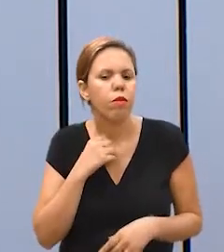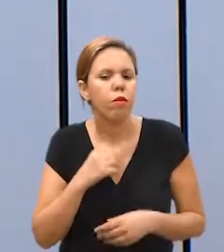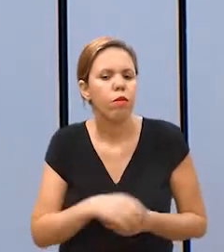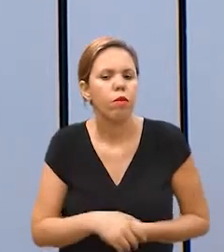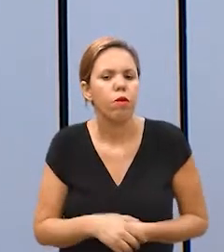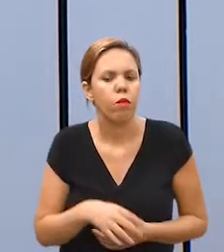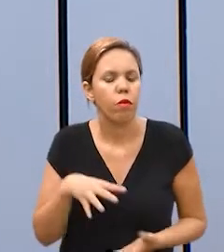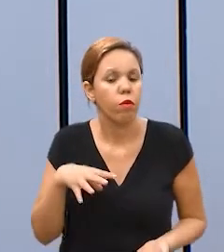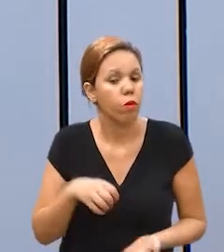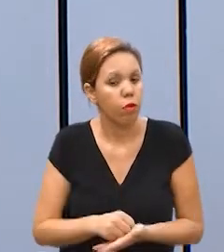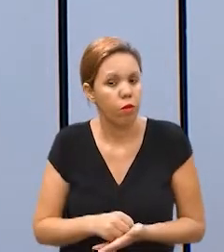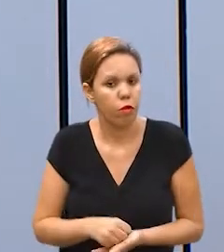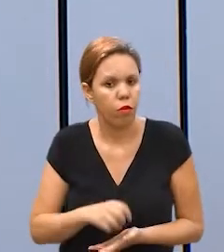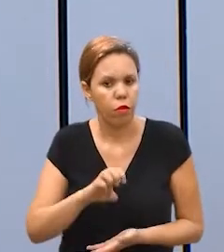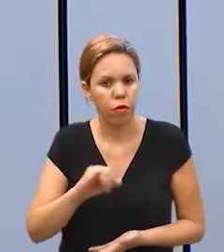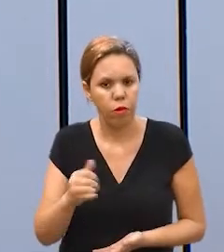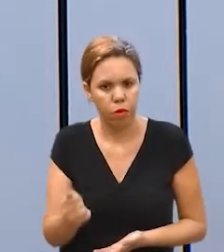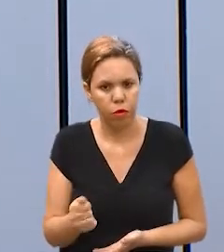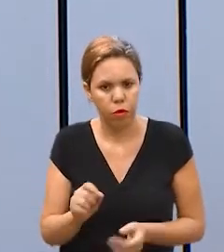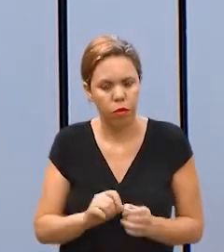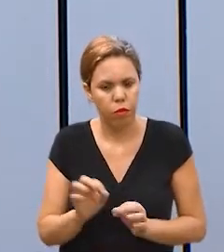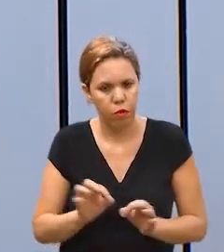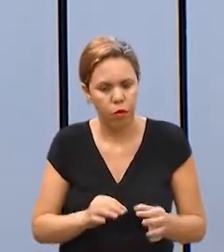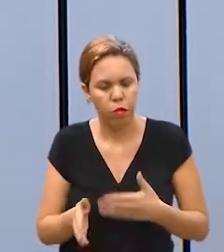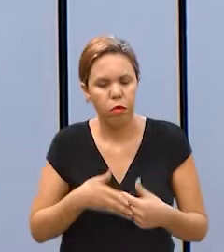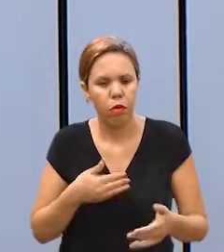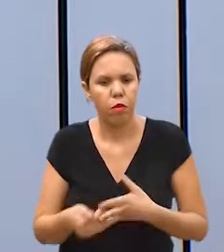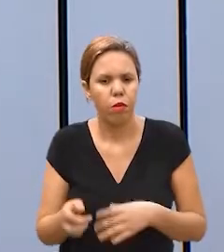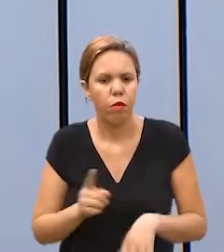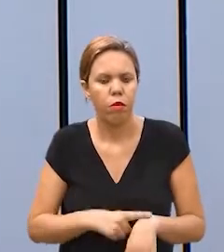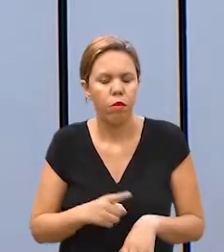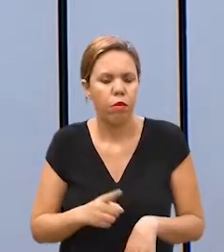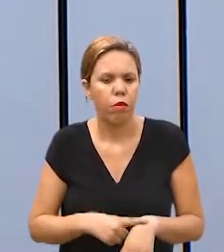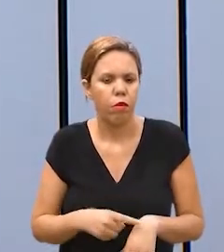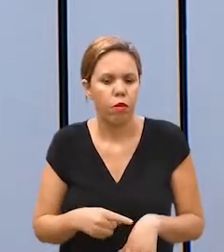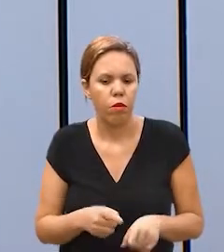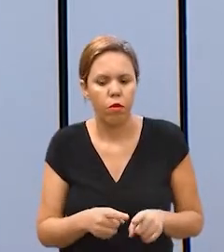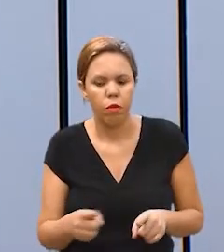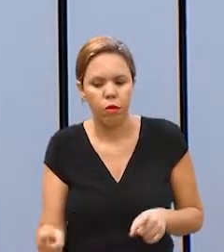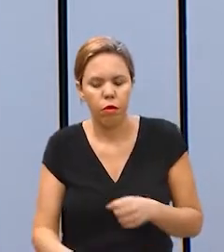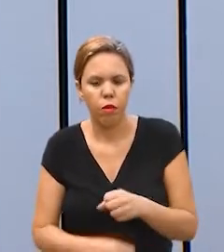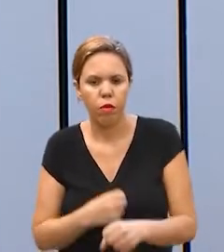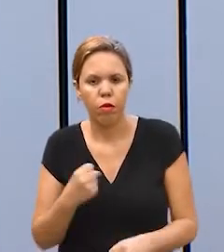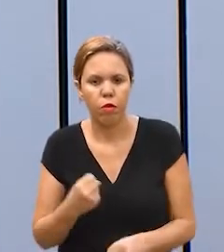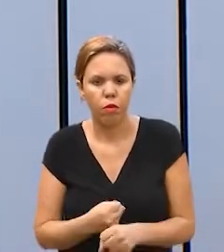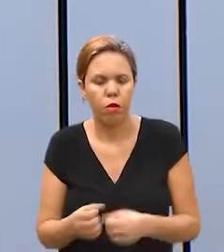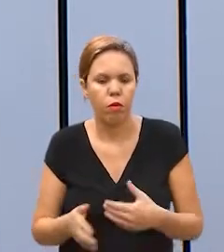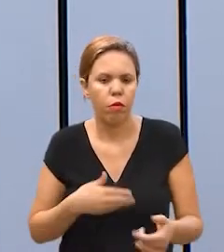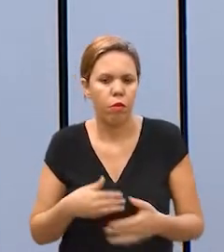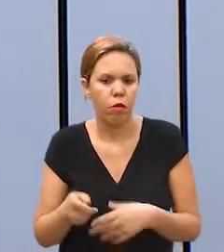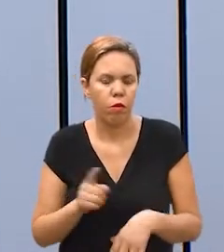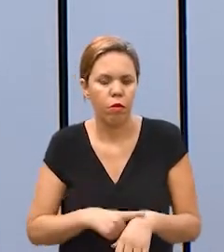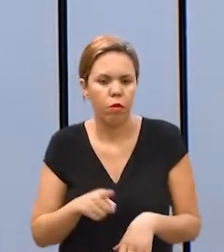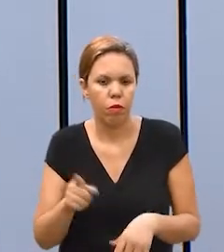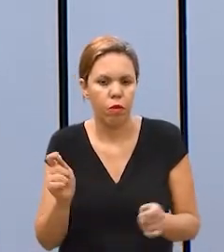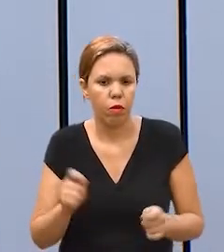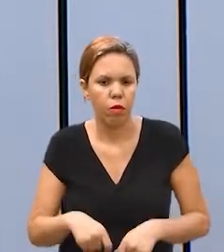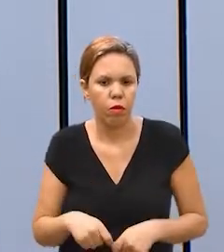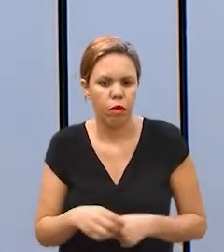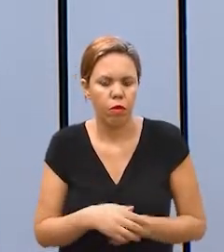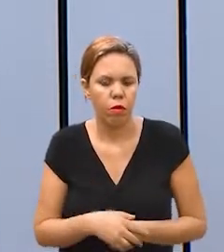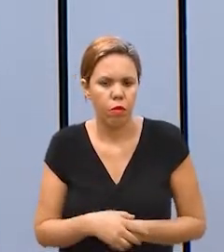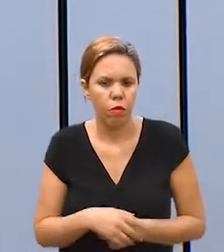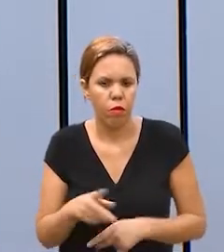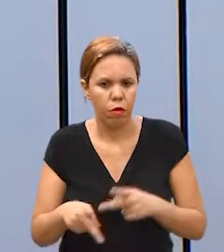que a matrícula na EJA pode ser feita a qualquer momento. Qualquer momento, ao longo do ano, qualquer momento você